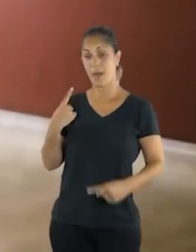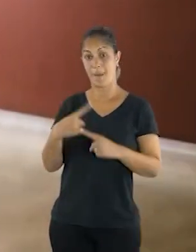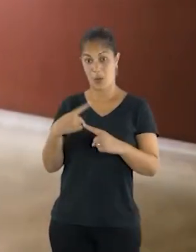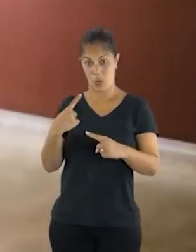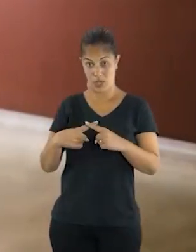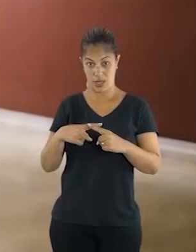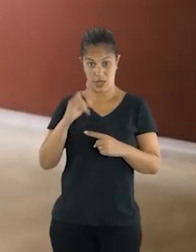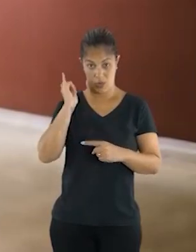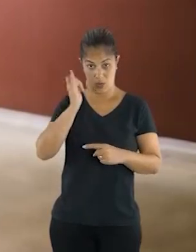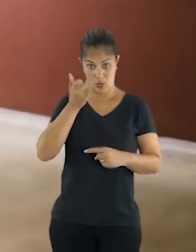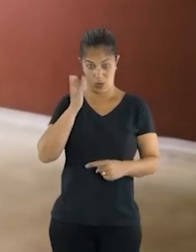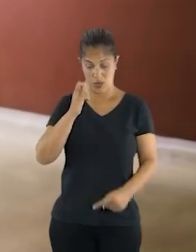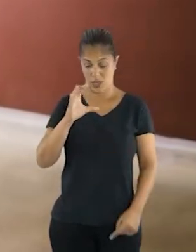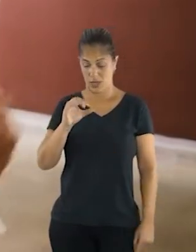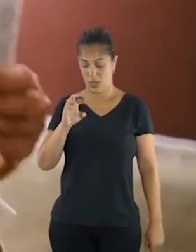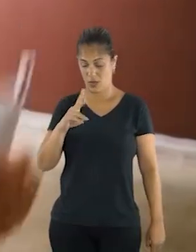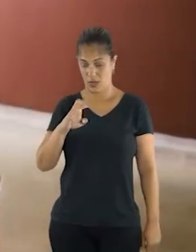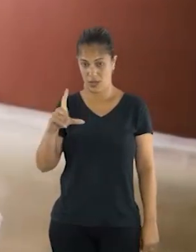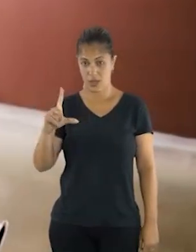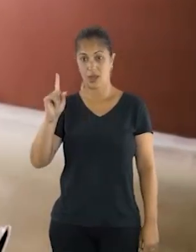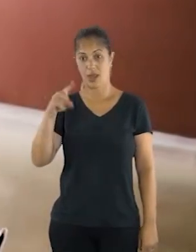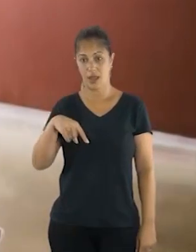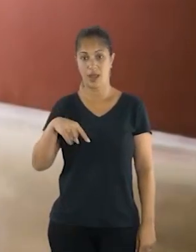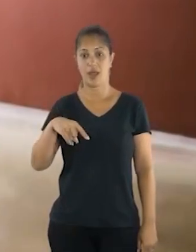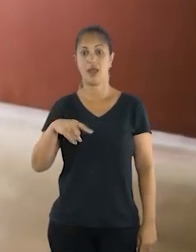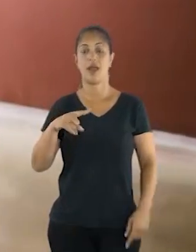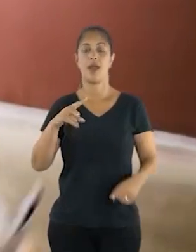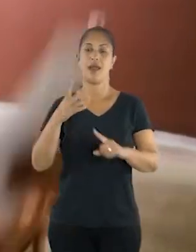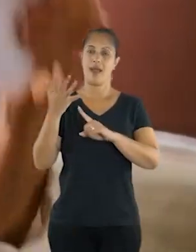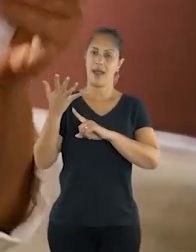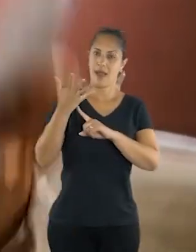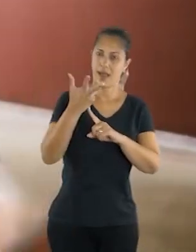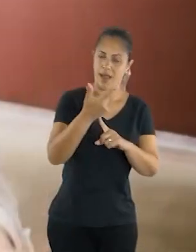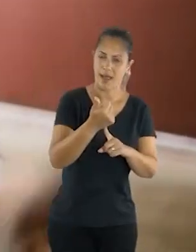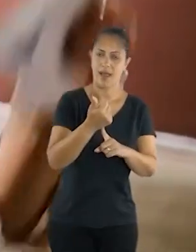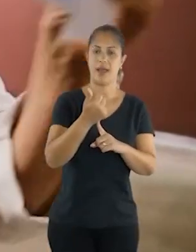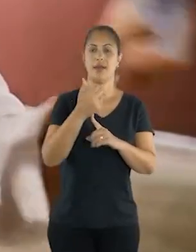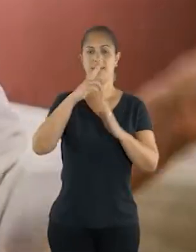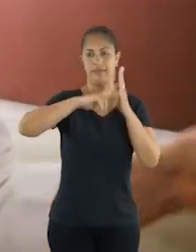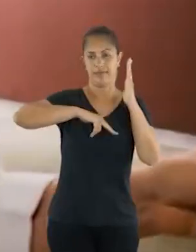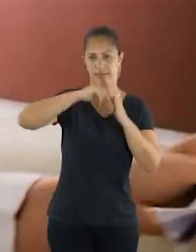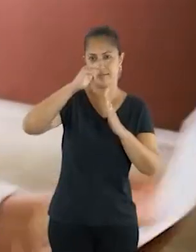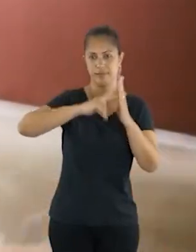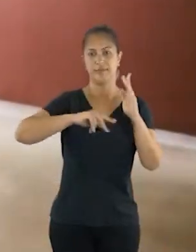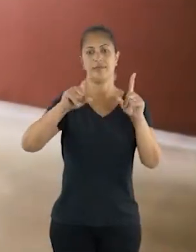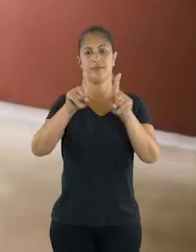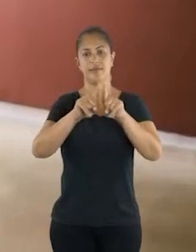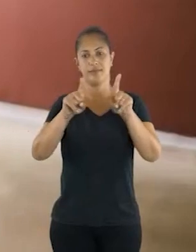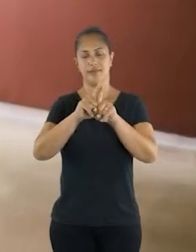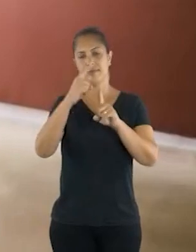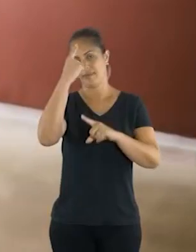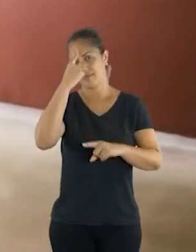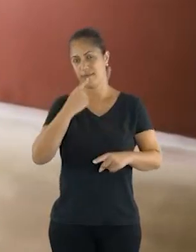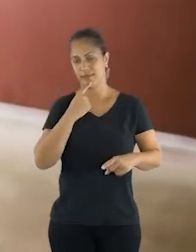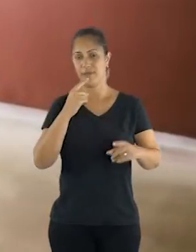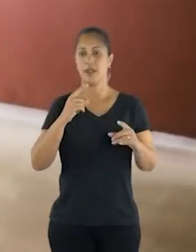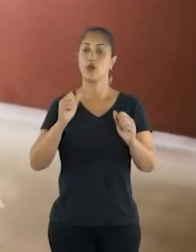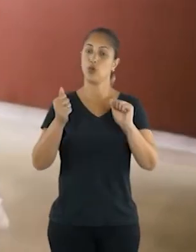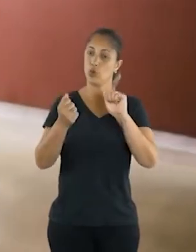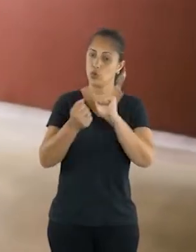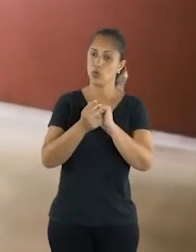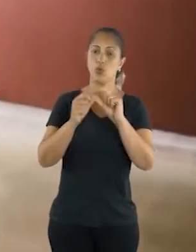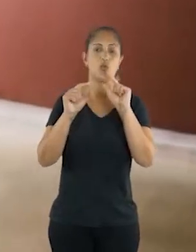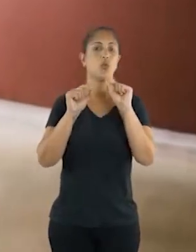o cordel juntava as artes plásticas com as xilogravuras,